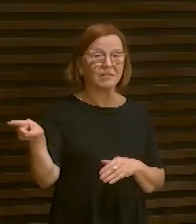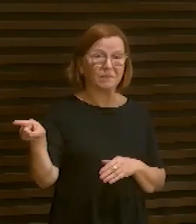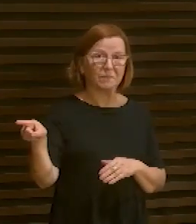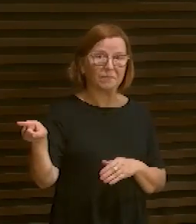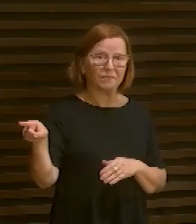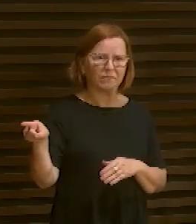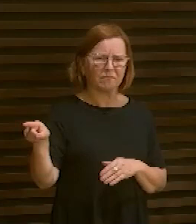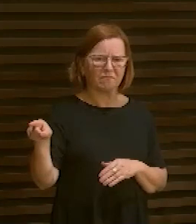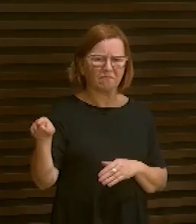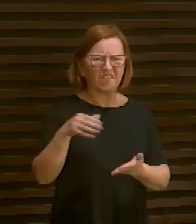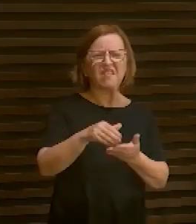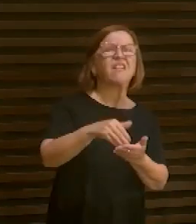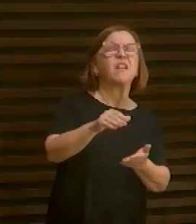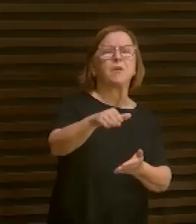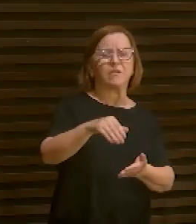Vai embora.